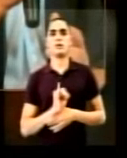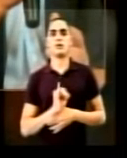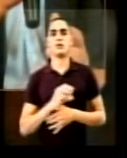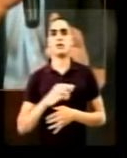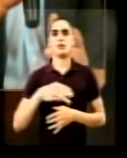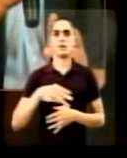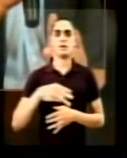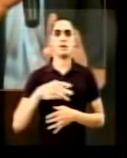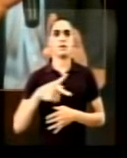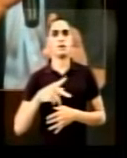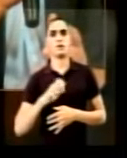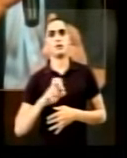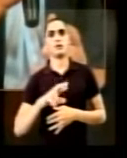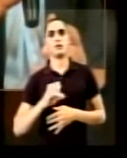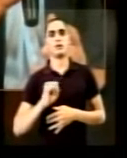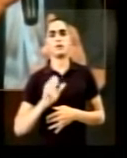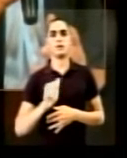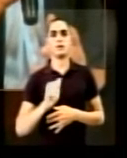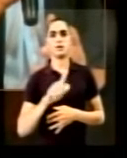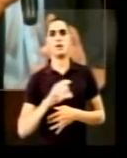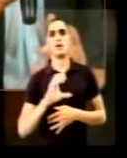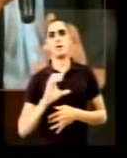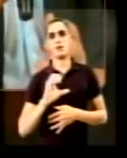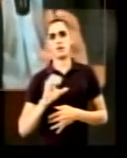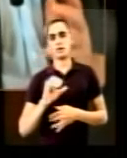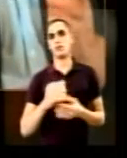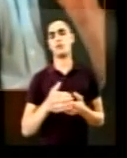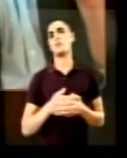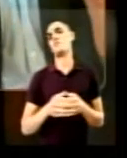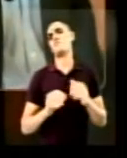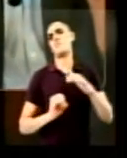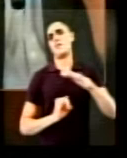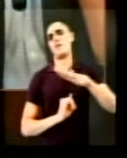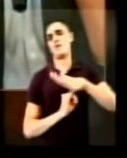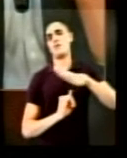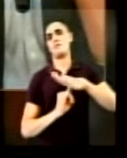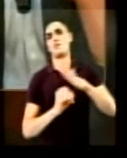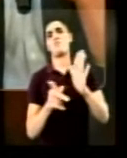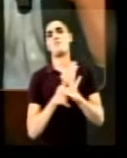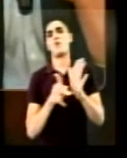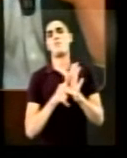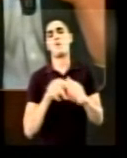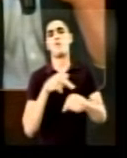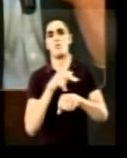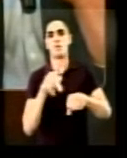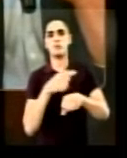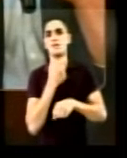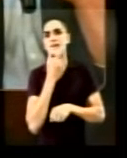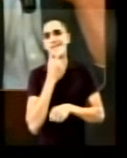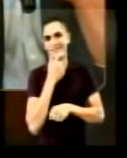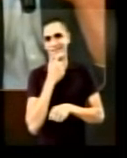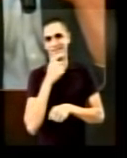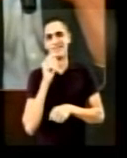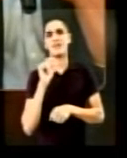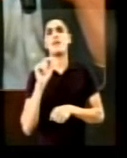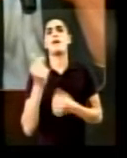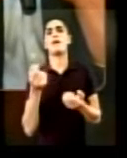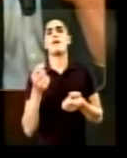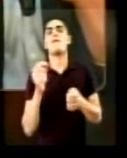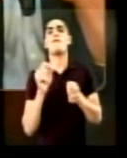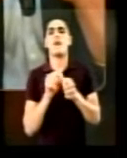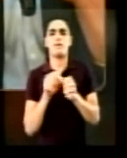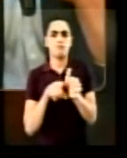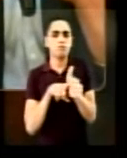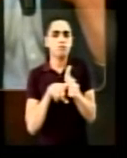da Inglaterra, que lá no começo das pandemias, eles começaram a